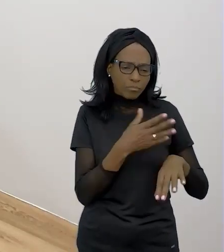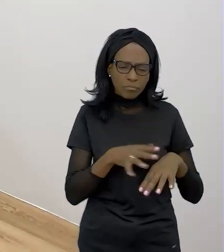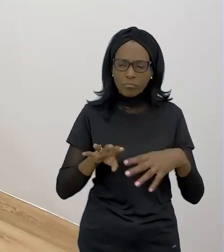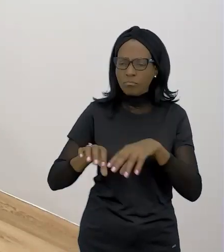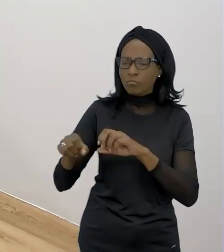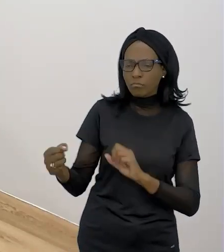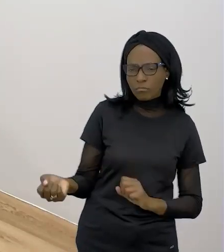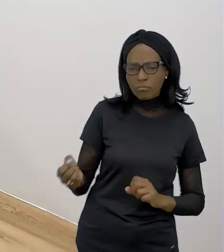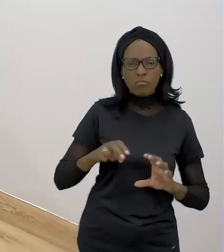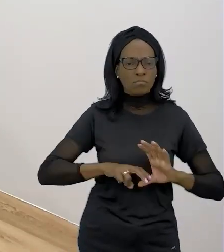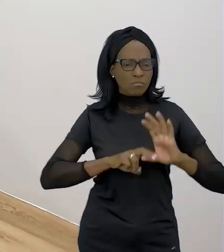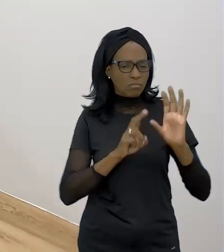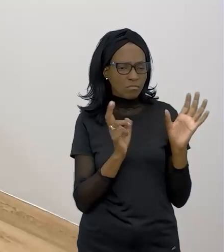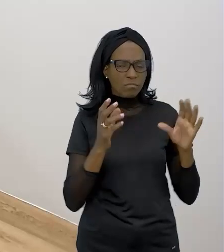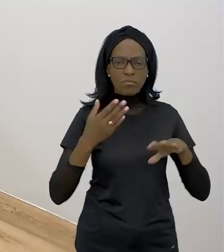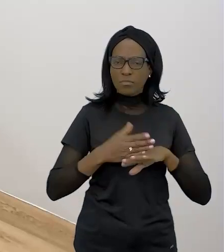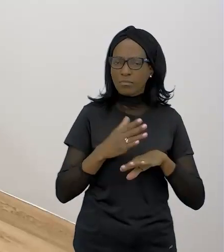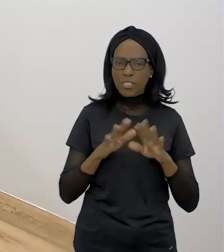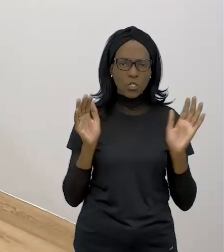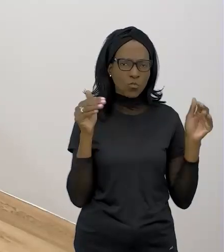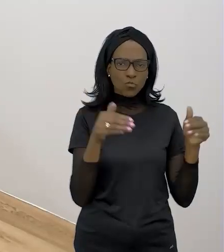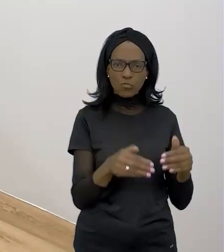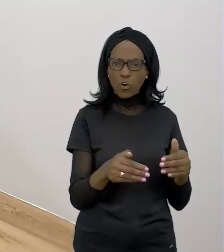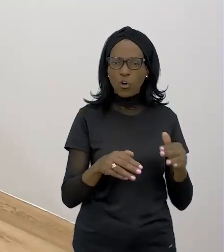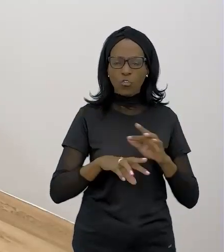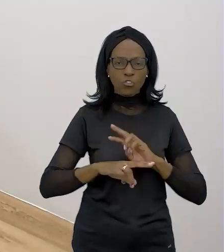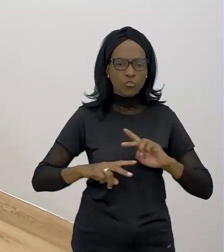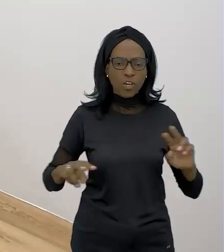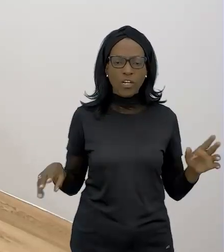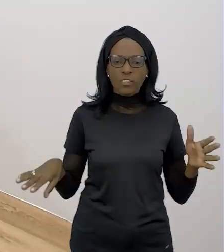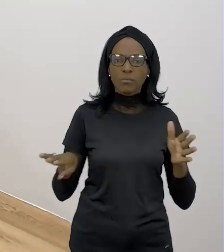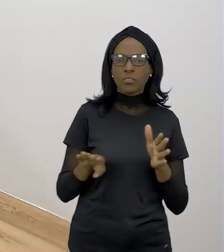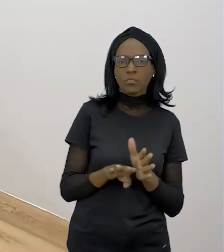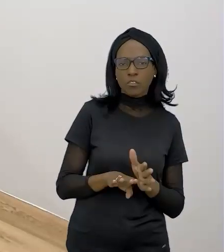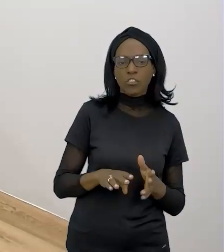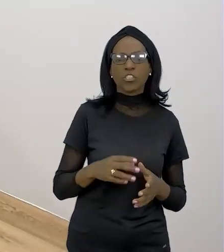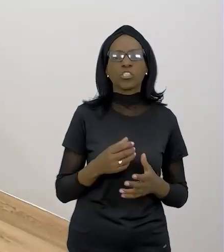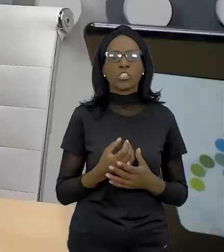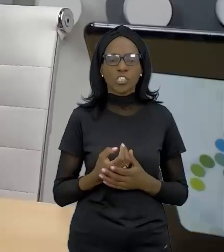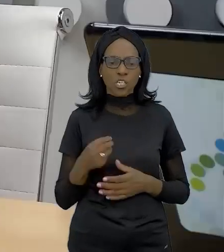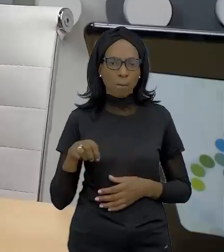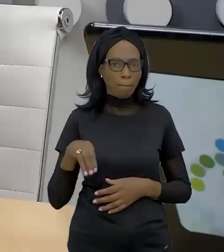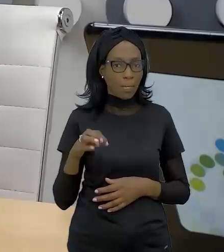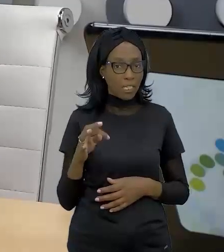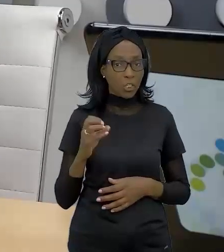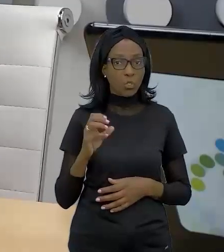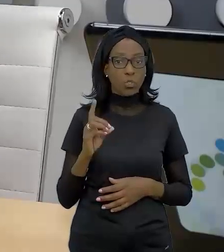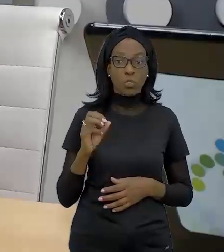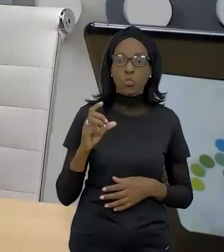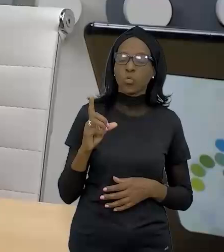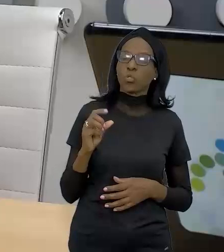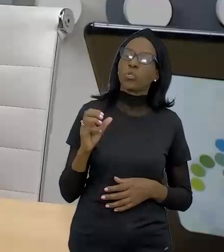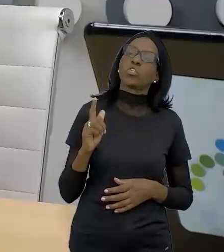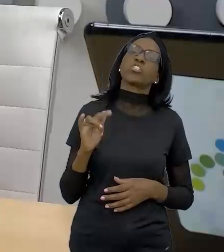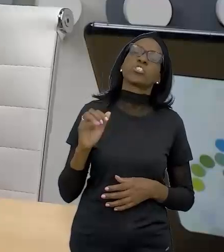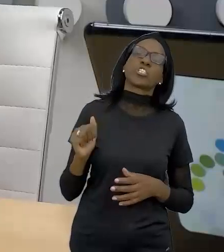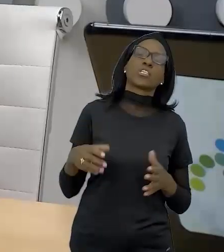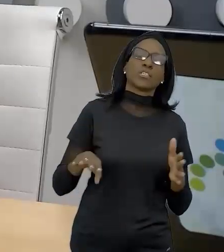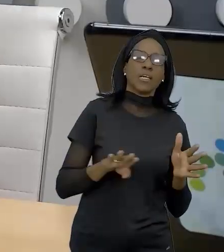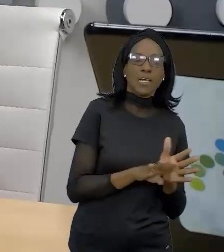criticidade, autonomia. Esse é o foco de várias metodologias, né? Então, na verdade, são as palavras do momento,